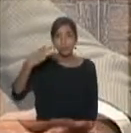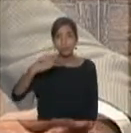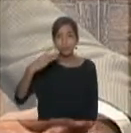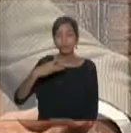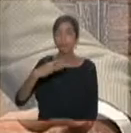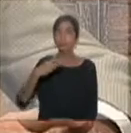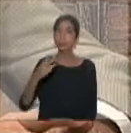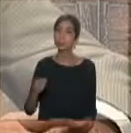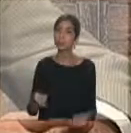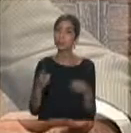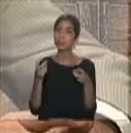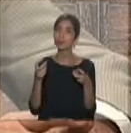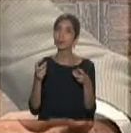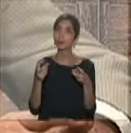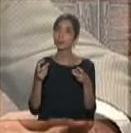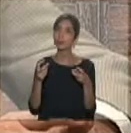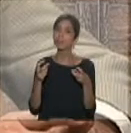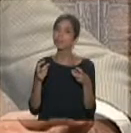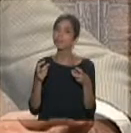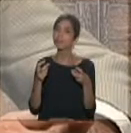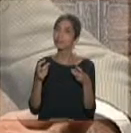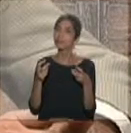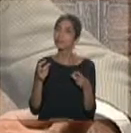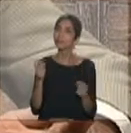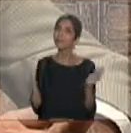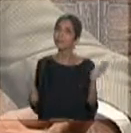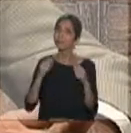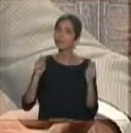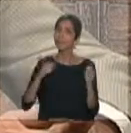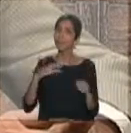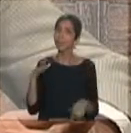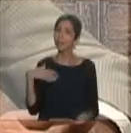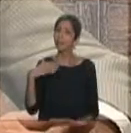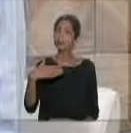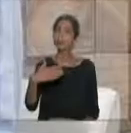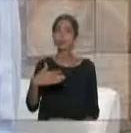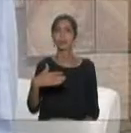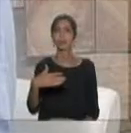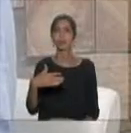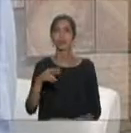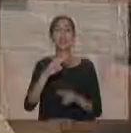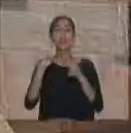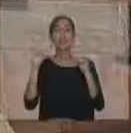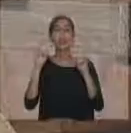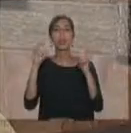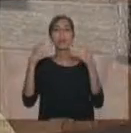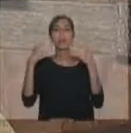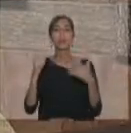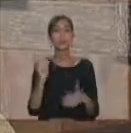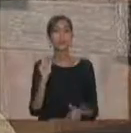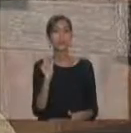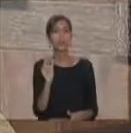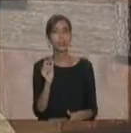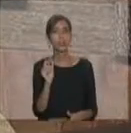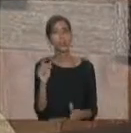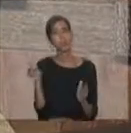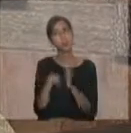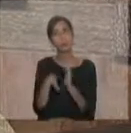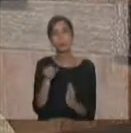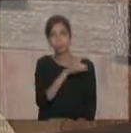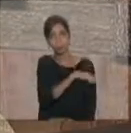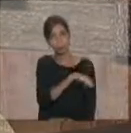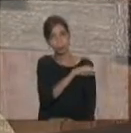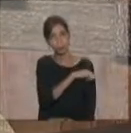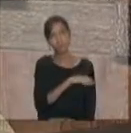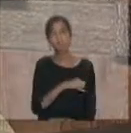eu percebi que a coisa tinha fôlego para ir mais longe. Esse fala sobre o quê? Esse é um livro muito carioca, por